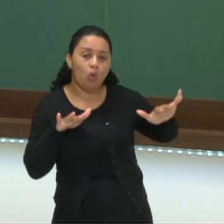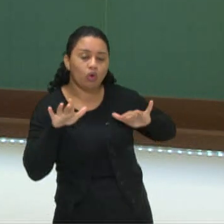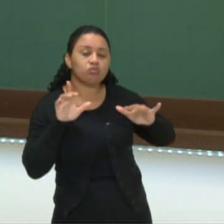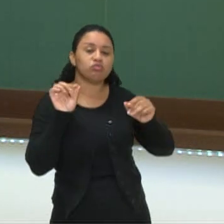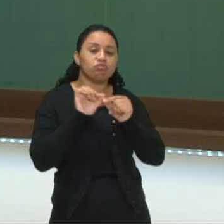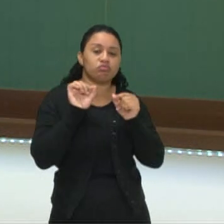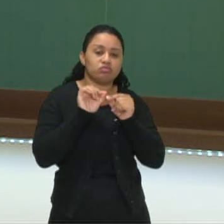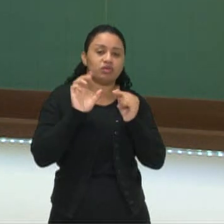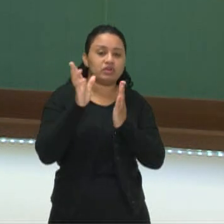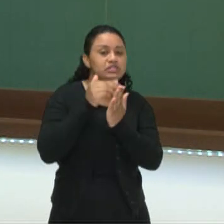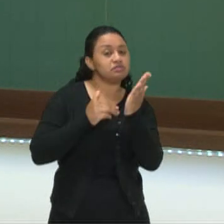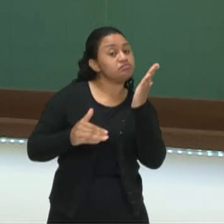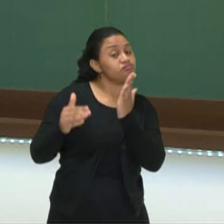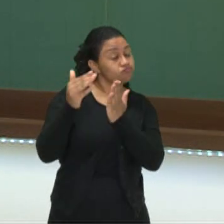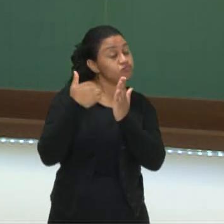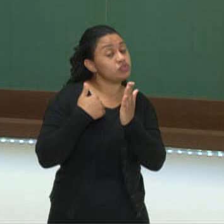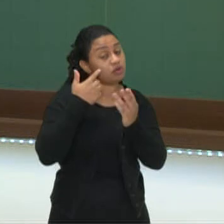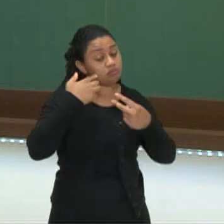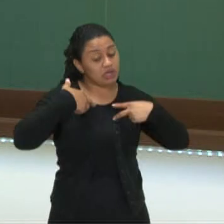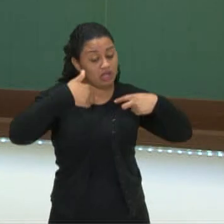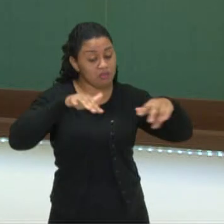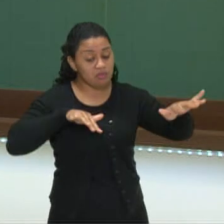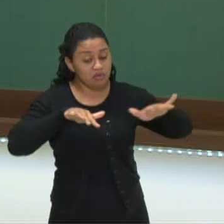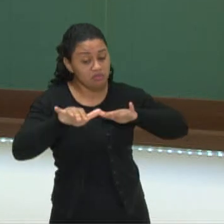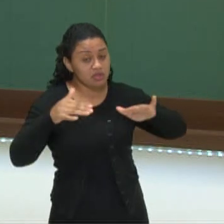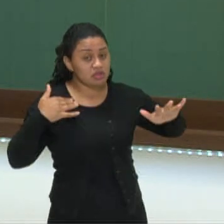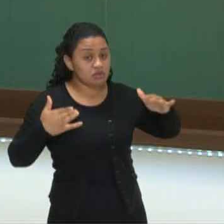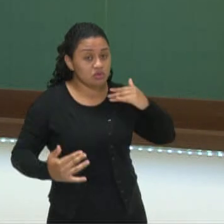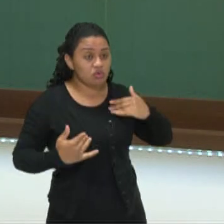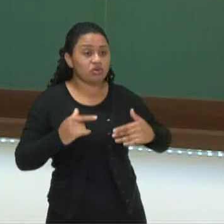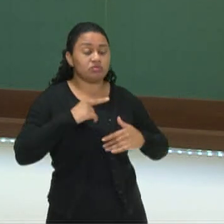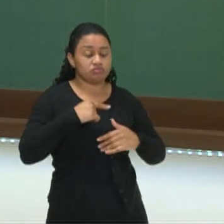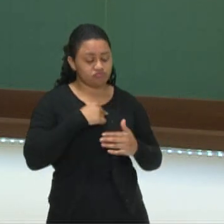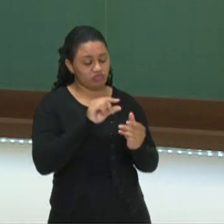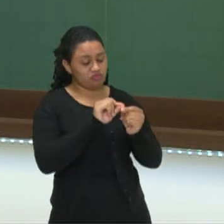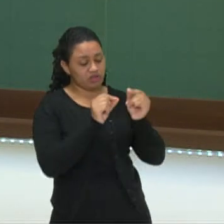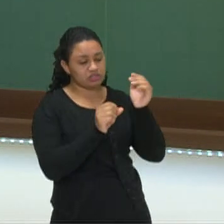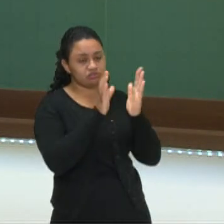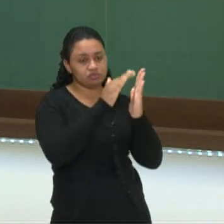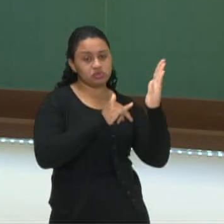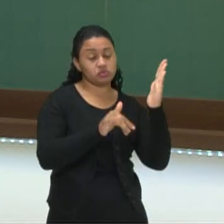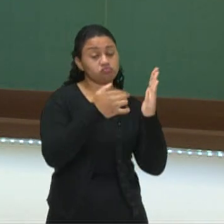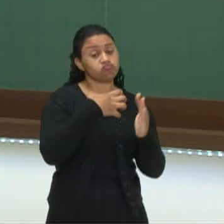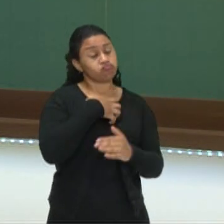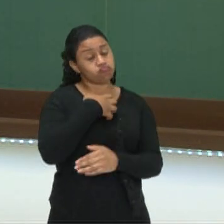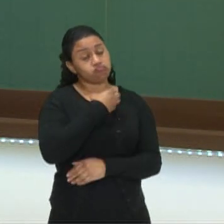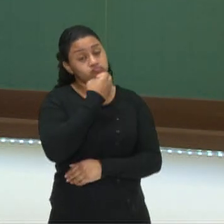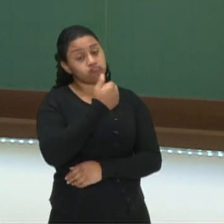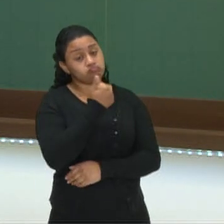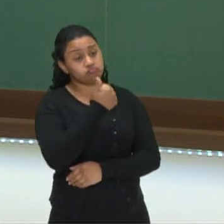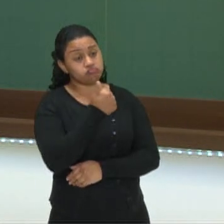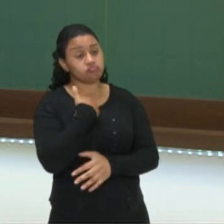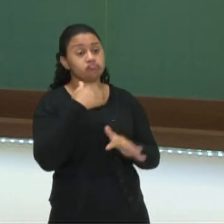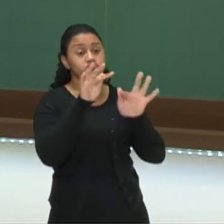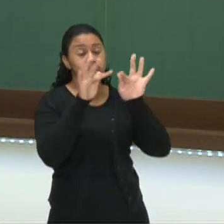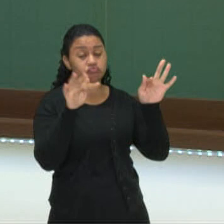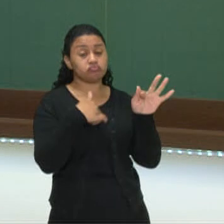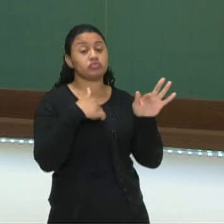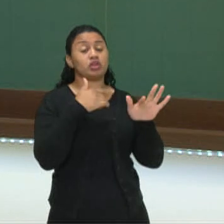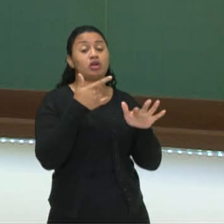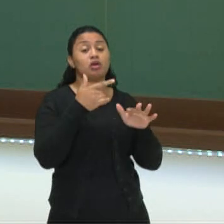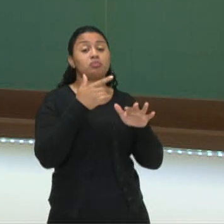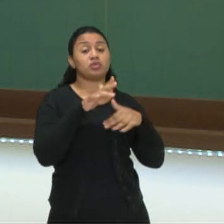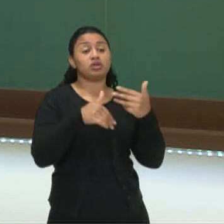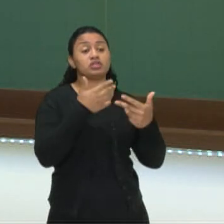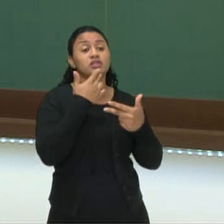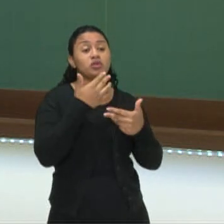da pintura. Então ele vê a movimentação do seu corpo, vai produzir uma pintura que o agrada. E ele começa a trazer subjetividade diante daquelas cores atiradas. E ele